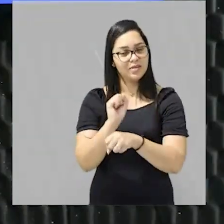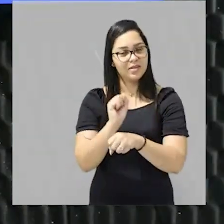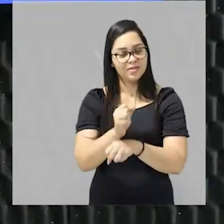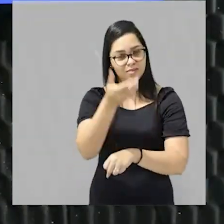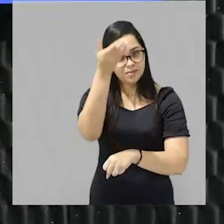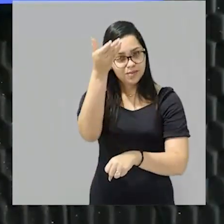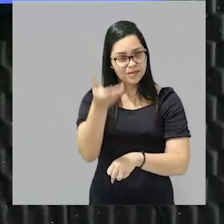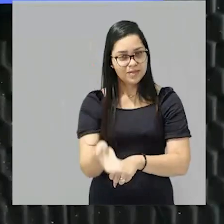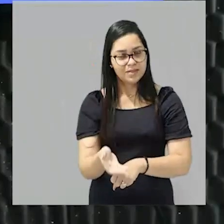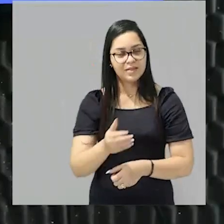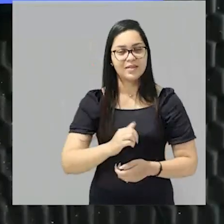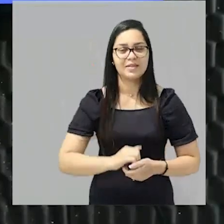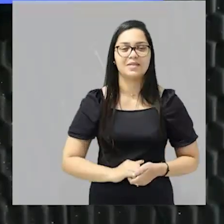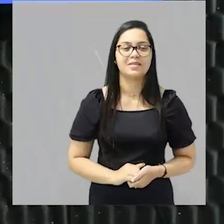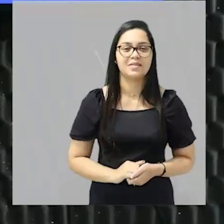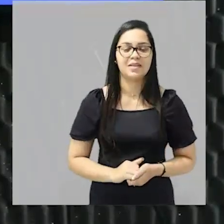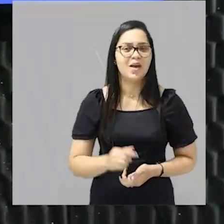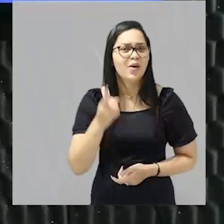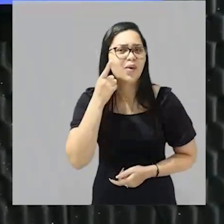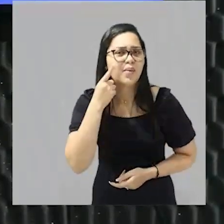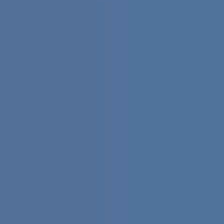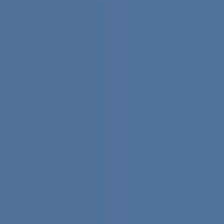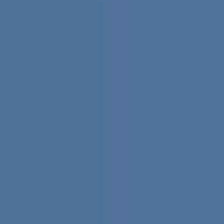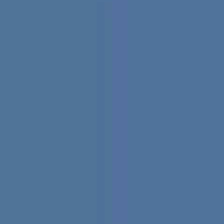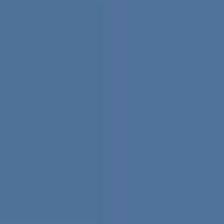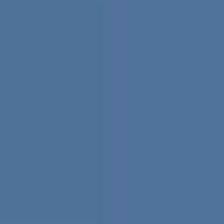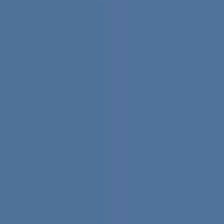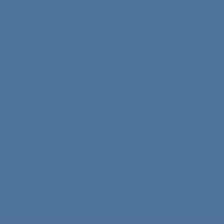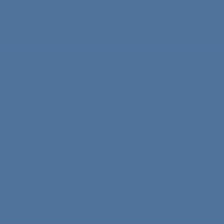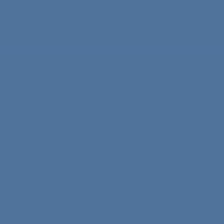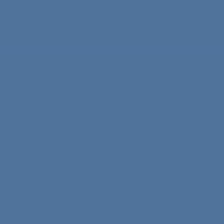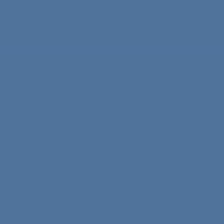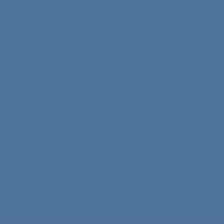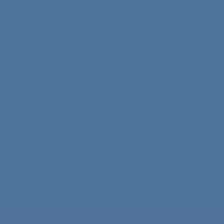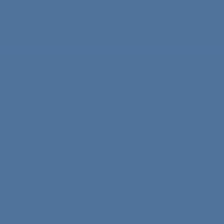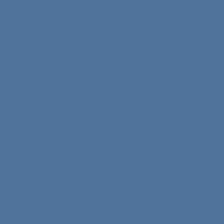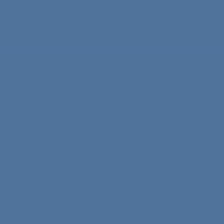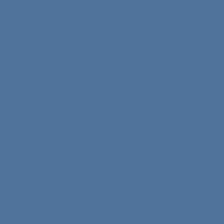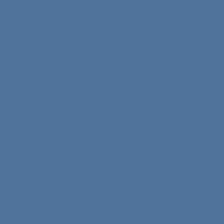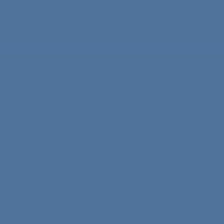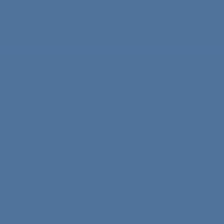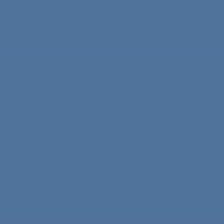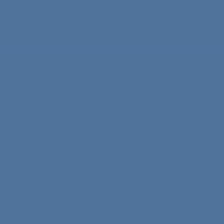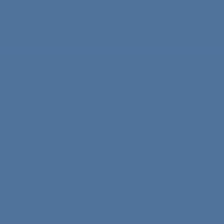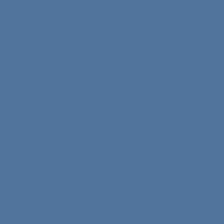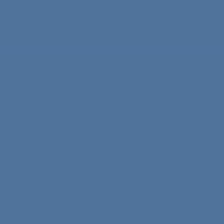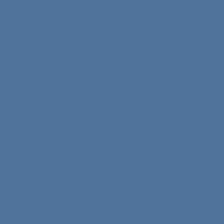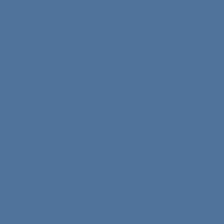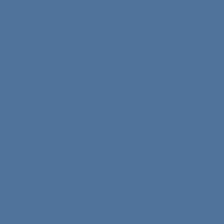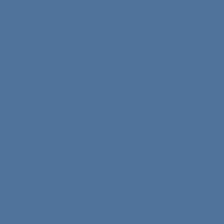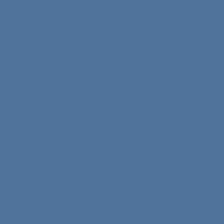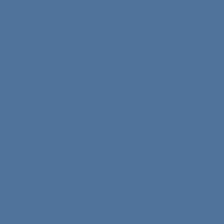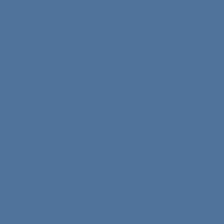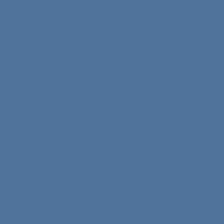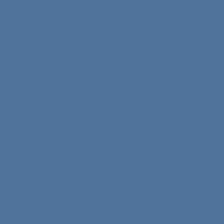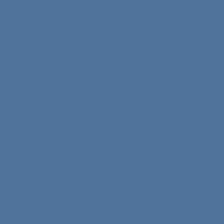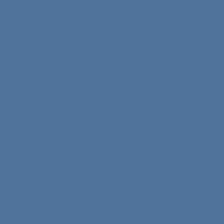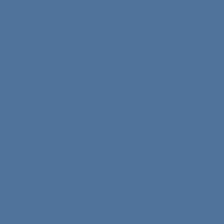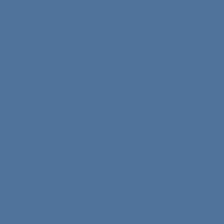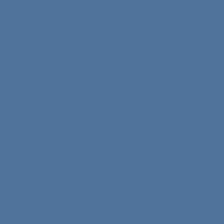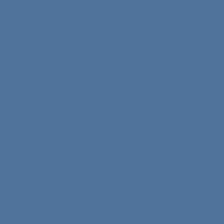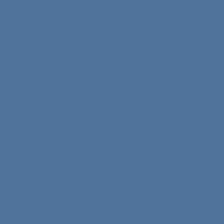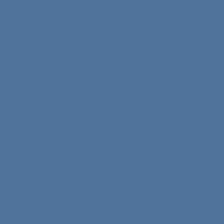aprendeu isso e eu espero que vocês tenham entendido. Na próxima aula a gente comenta mais sobre esse assunto, uma aula, um assunto vai puxando o